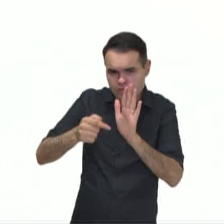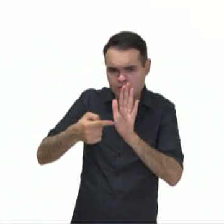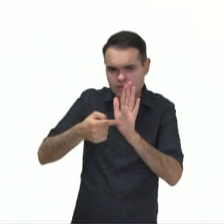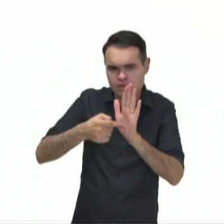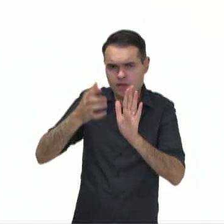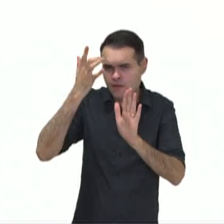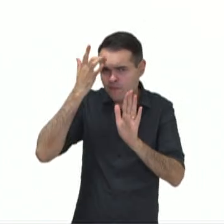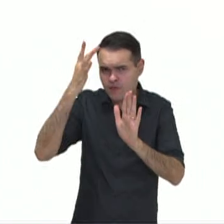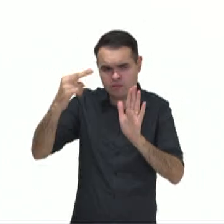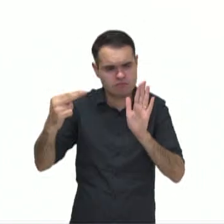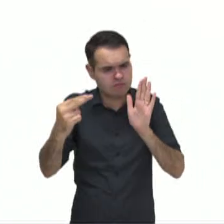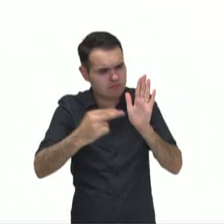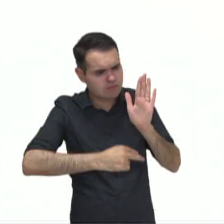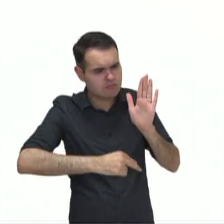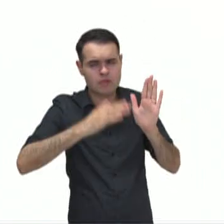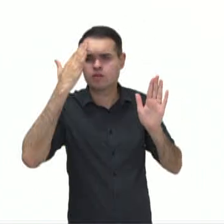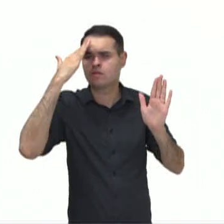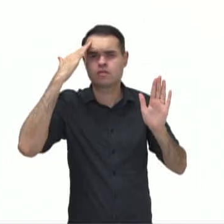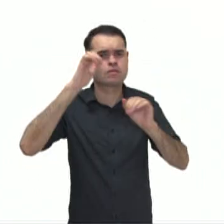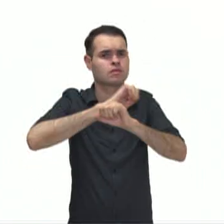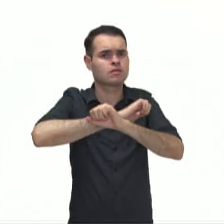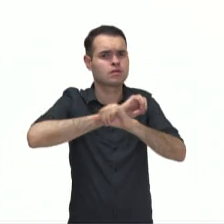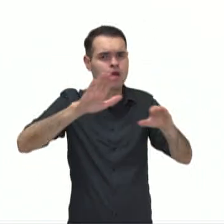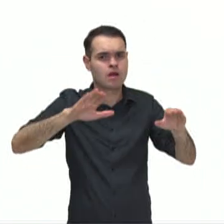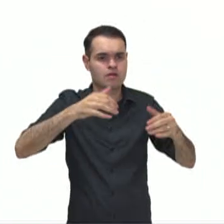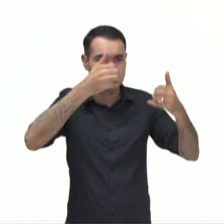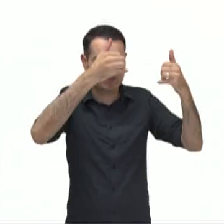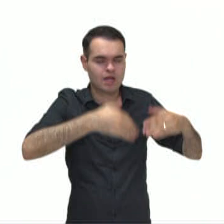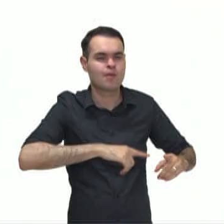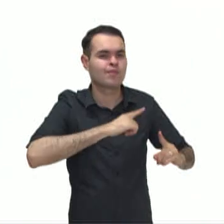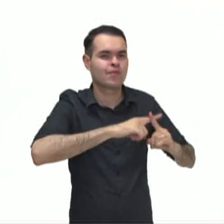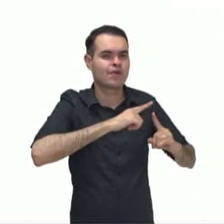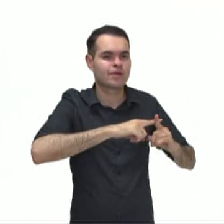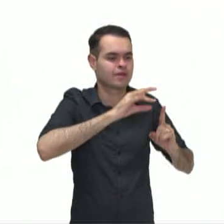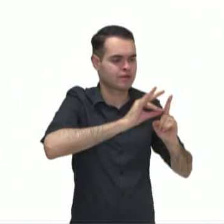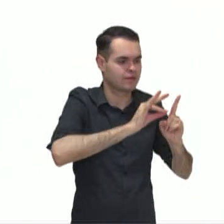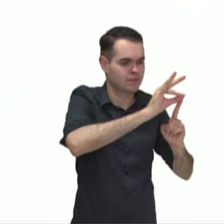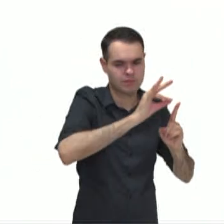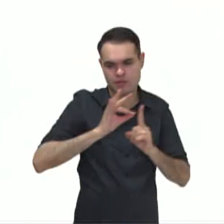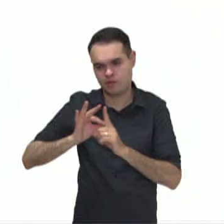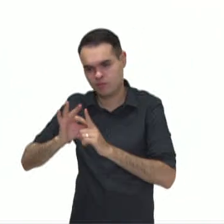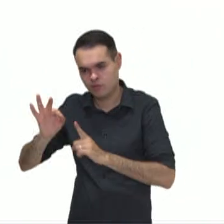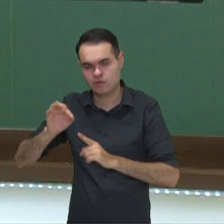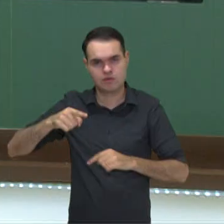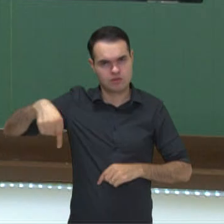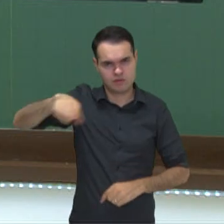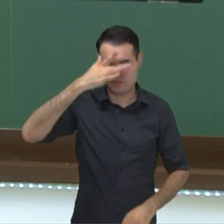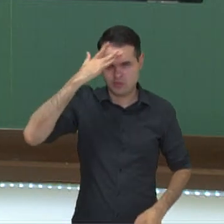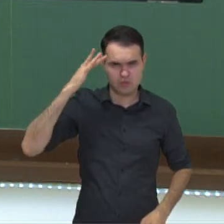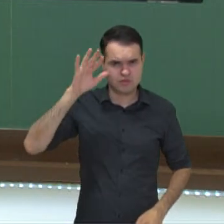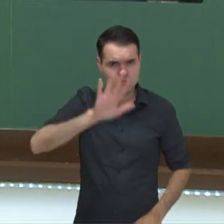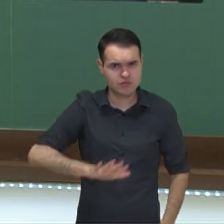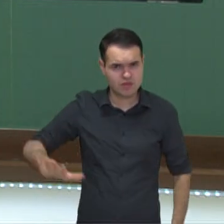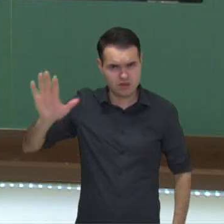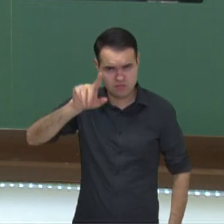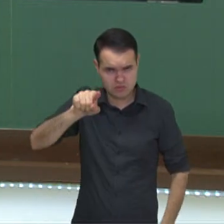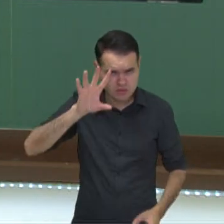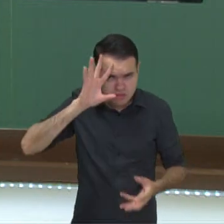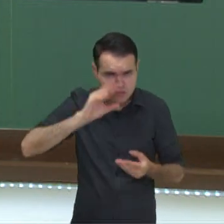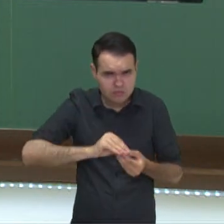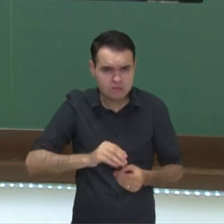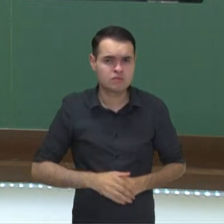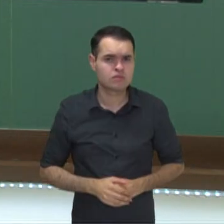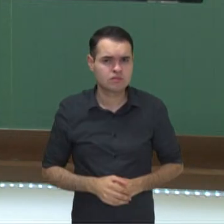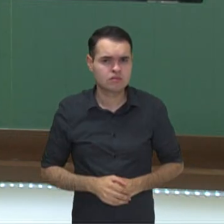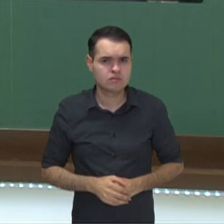fácil compreensão para explicar o porquê das diferentes temperaturas às pessoas em geral? Então, o trecho